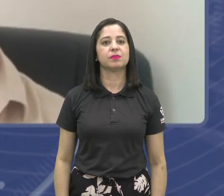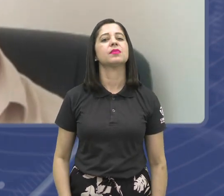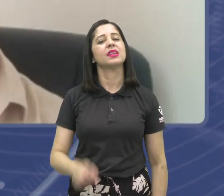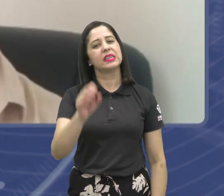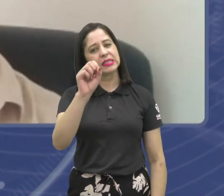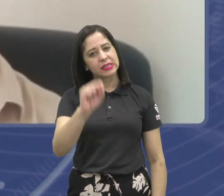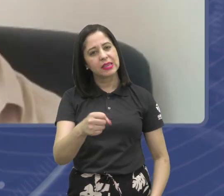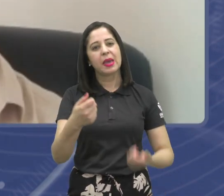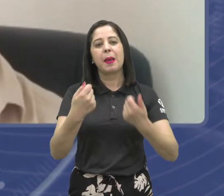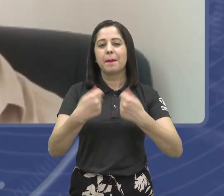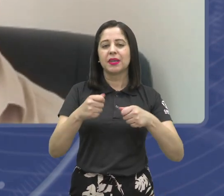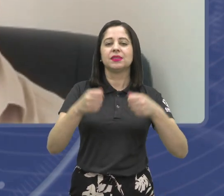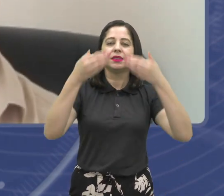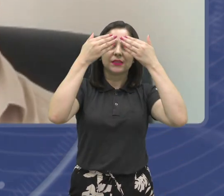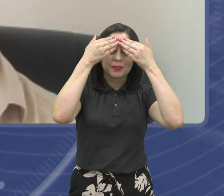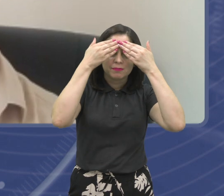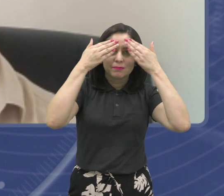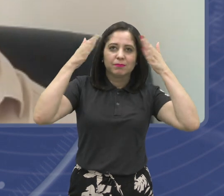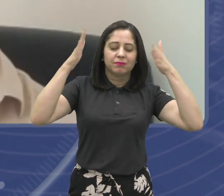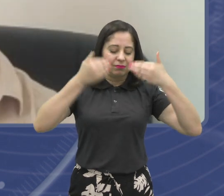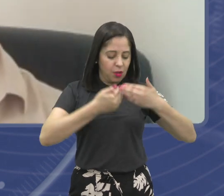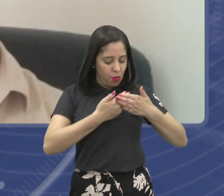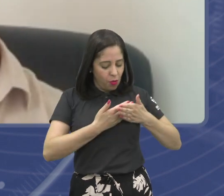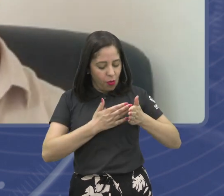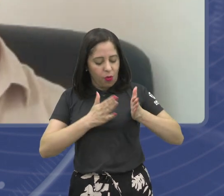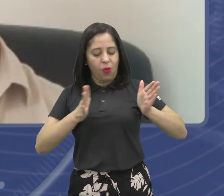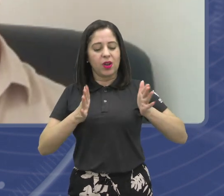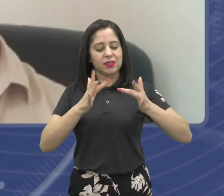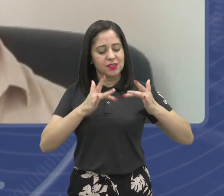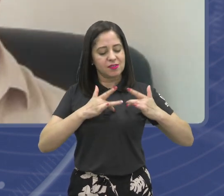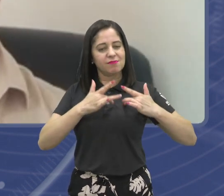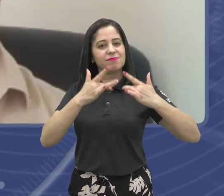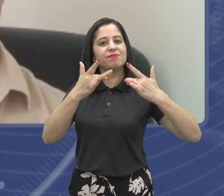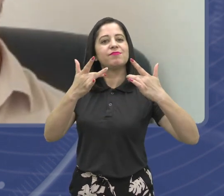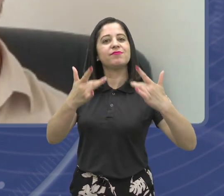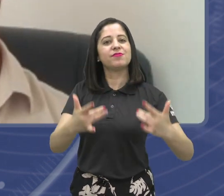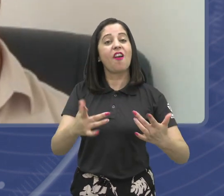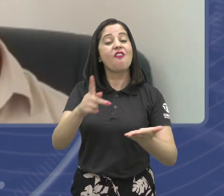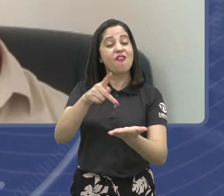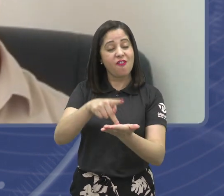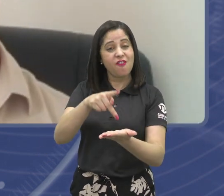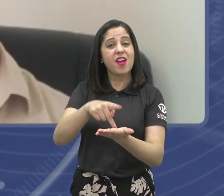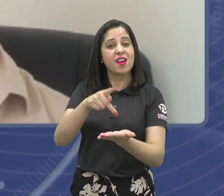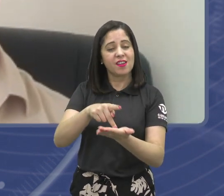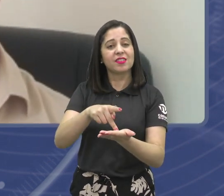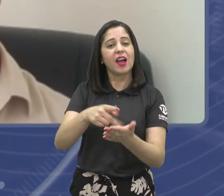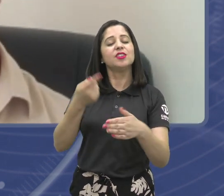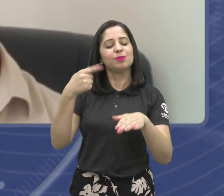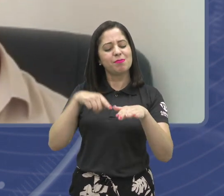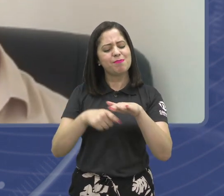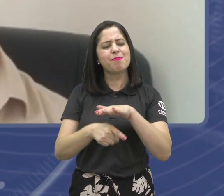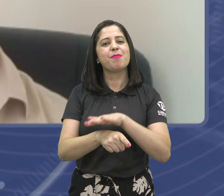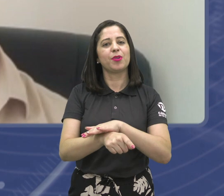abrir ali mesmo para a solidariedade, que seja de forma, de fato, íntima, né, verdadeira,